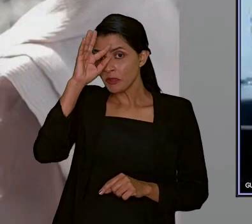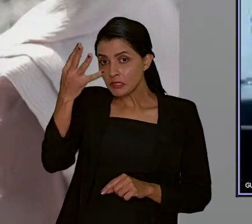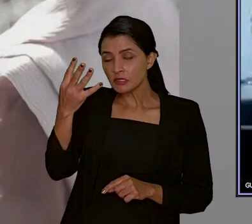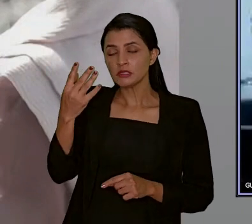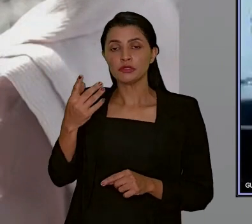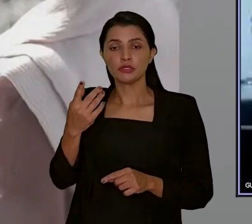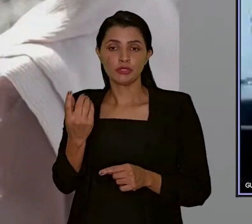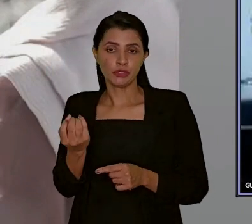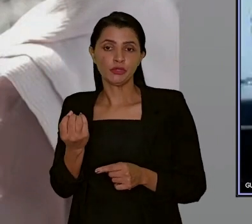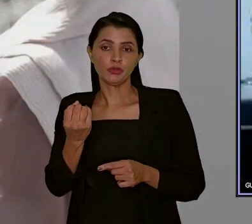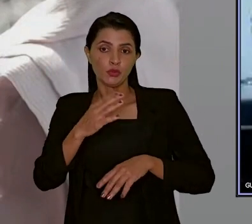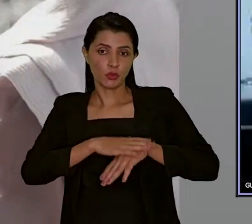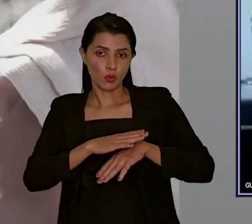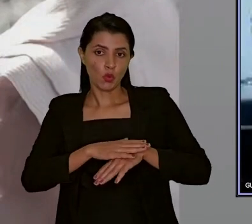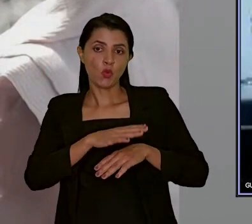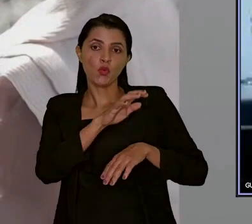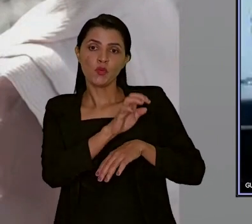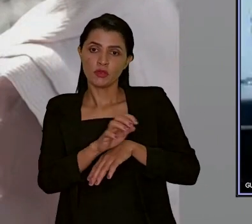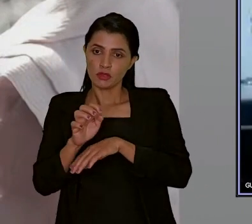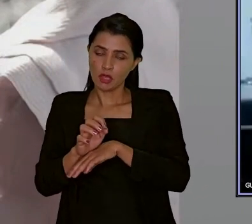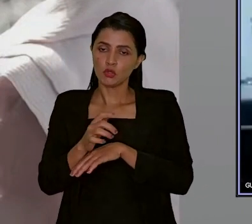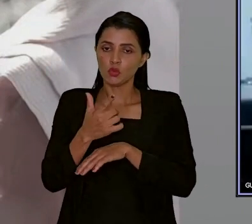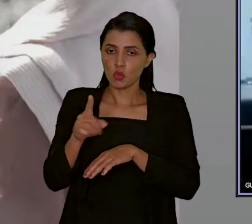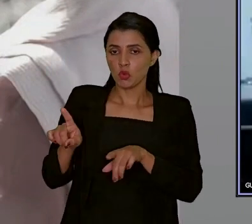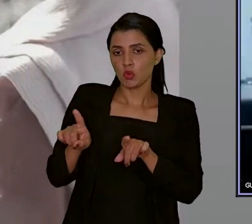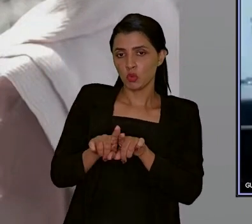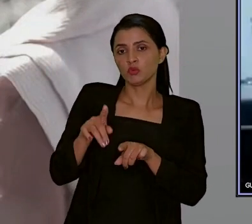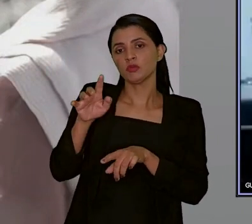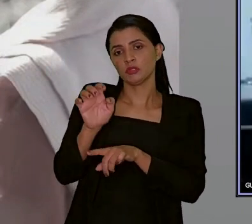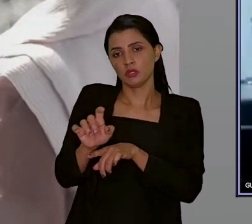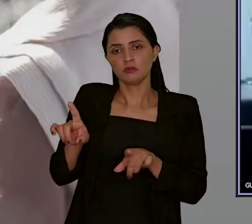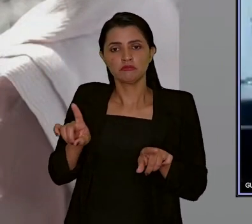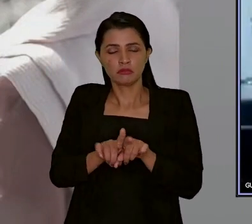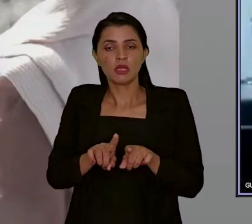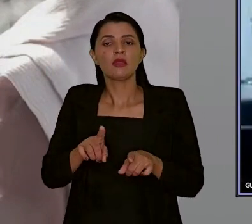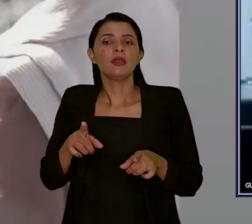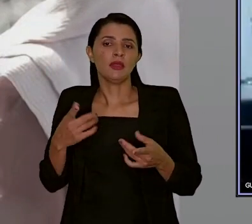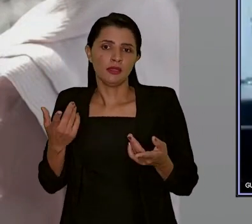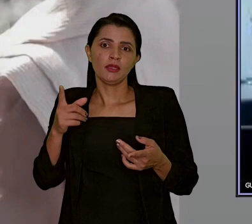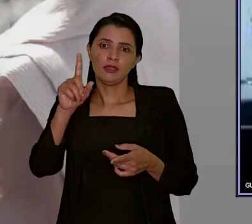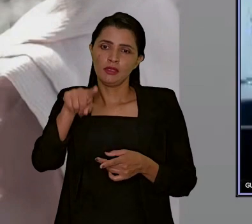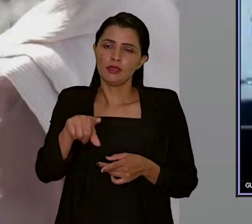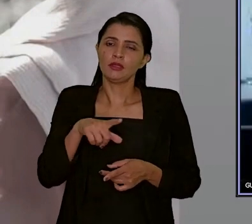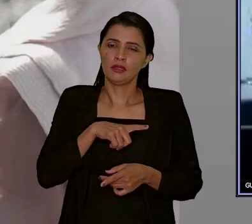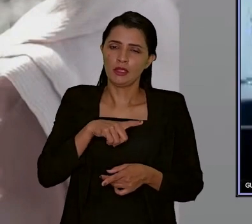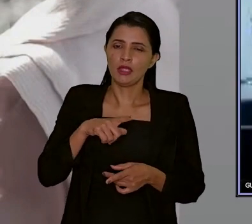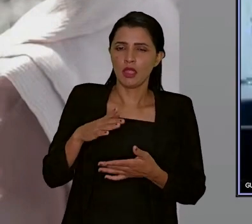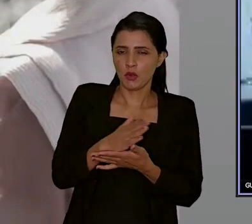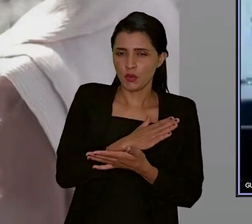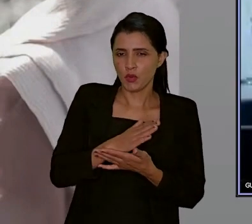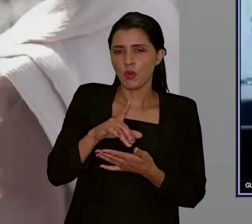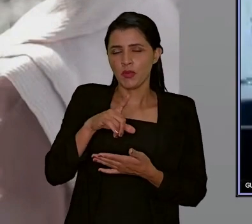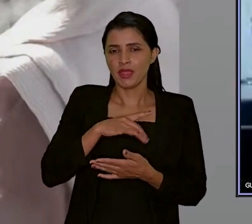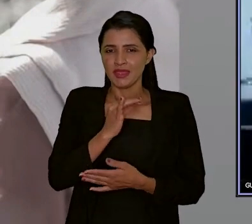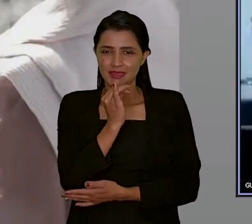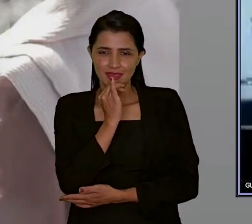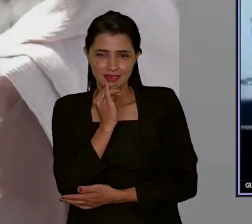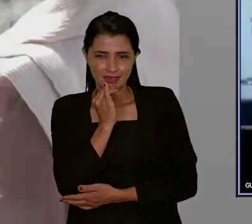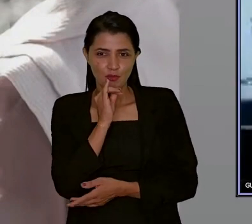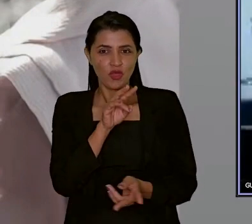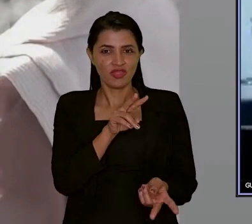num determinado estado parte em outro estado. E inclusive, né, há o exemplo até da transferência